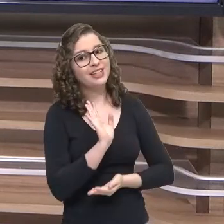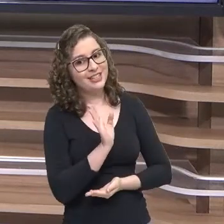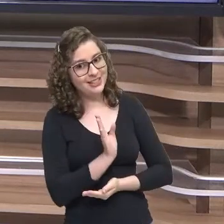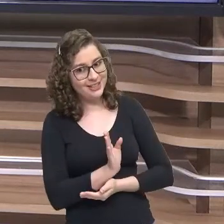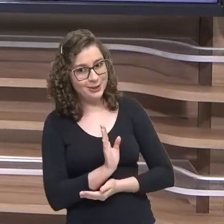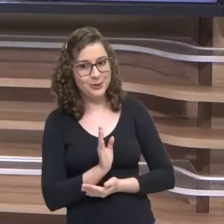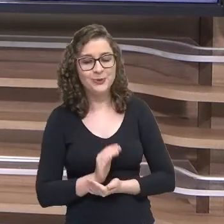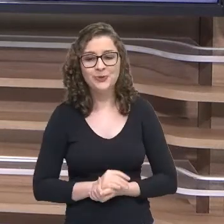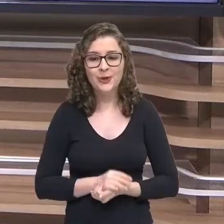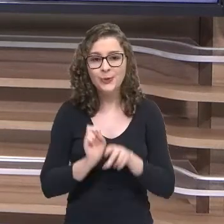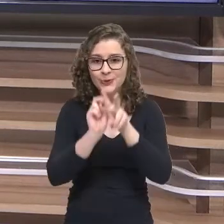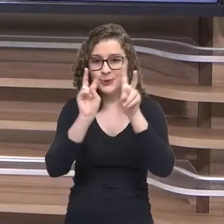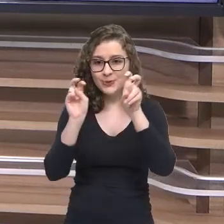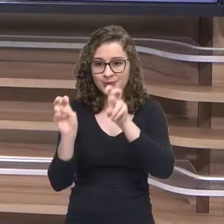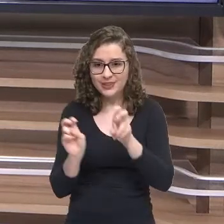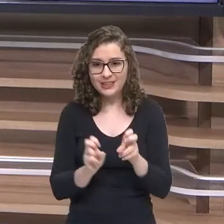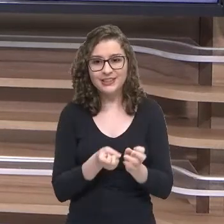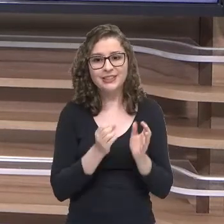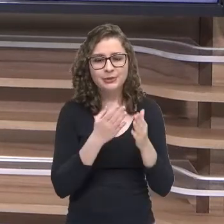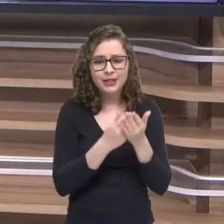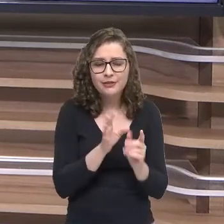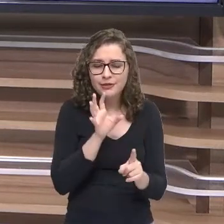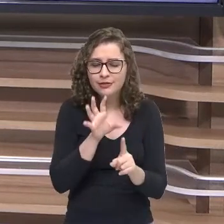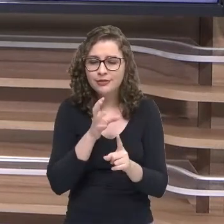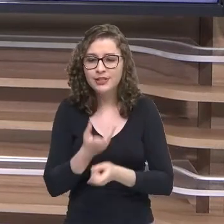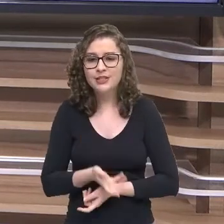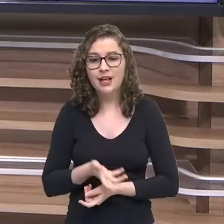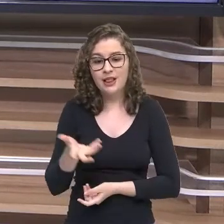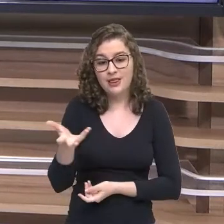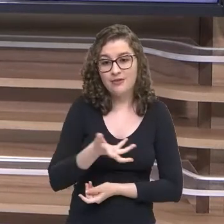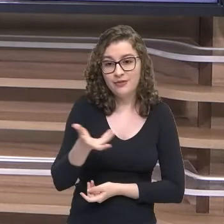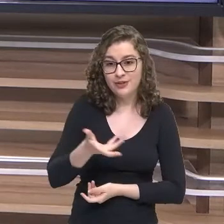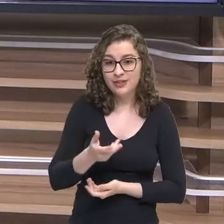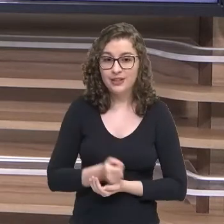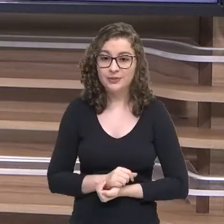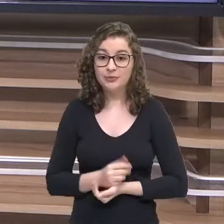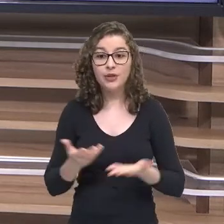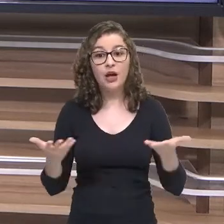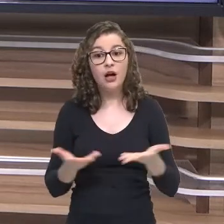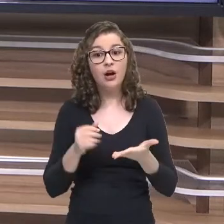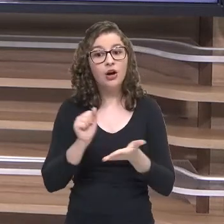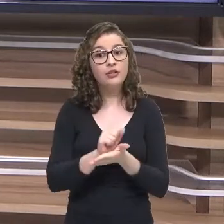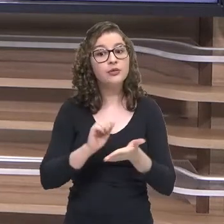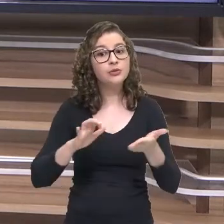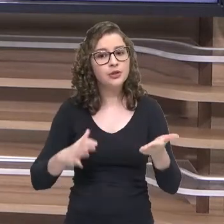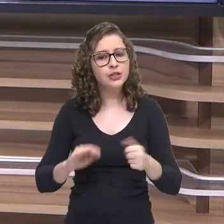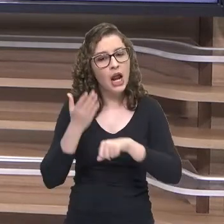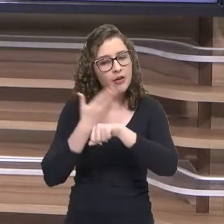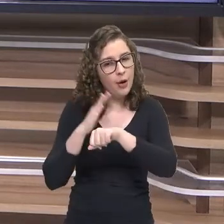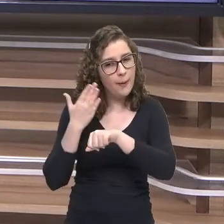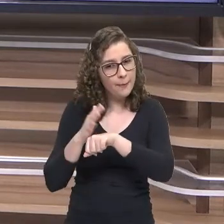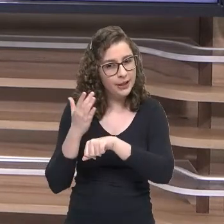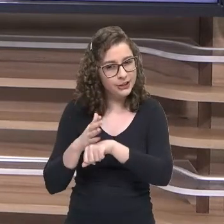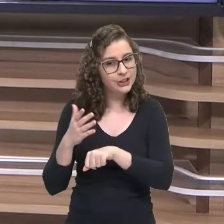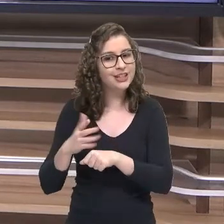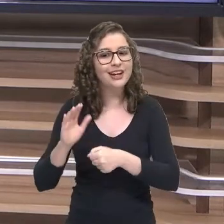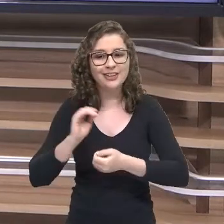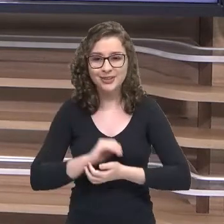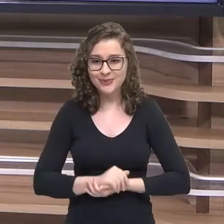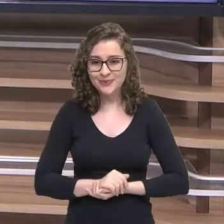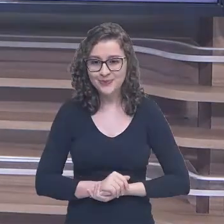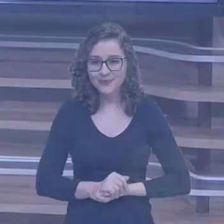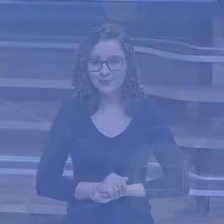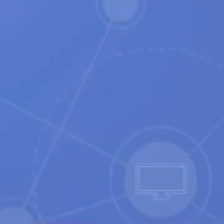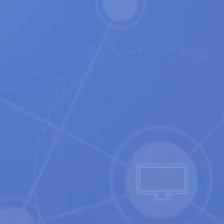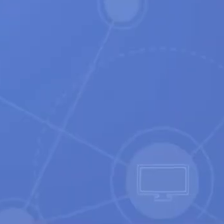hoje, falando aí desses fatores que podem influenciar na velocidade das reações. Agora eu quero ver se vocês entenderam com a nossa dinâmica local